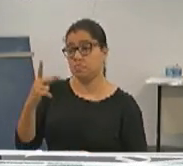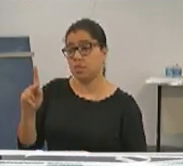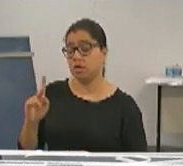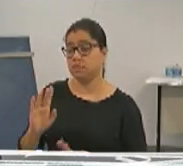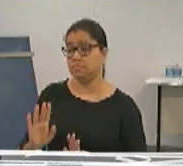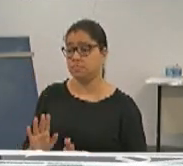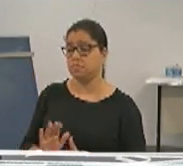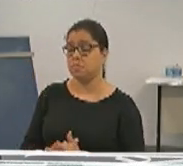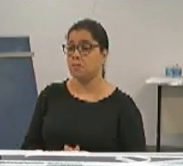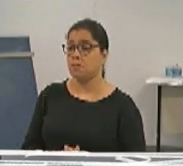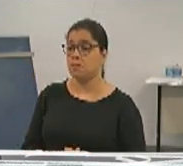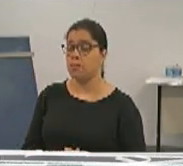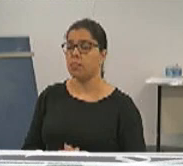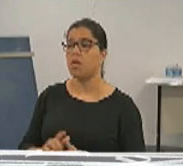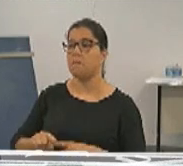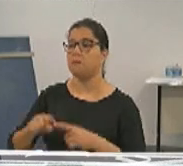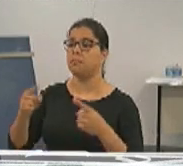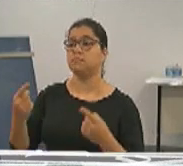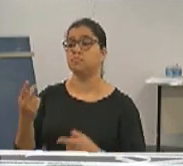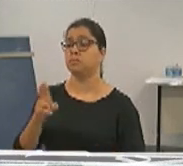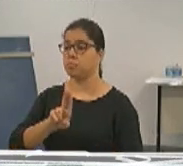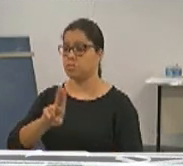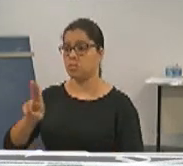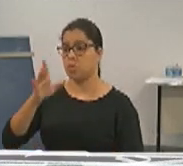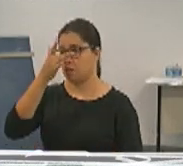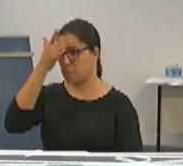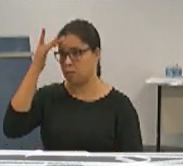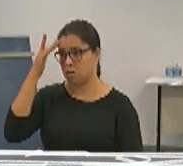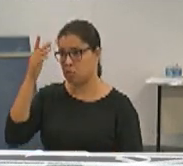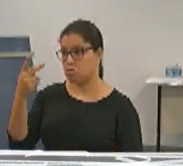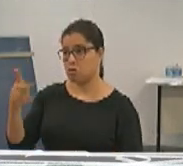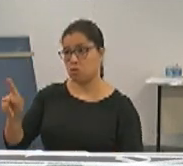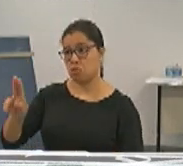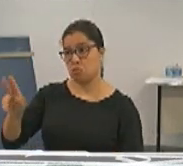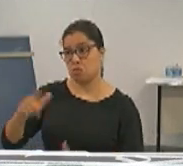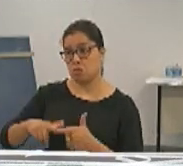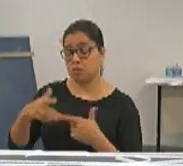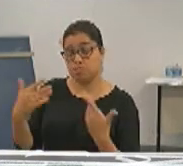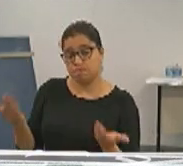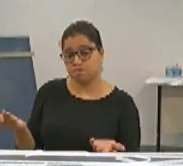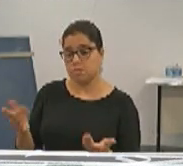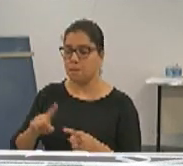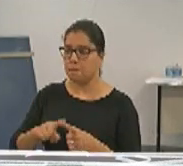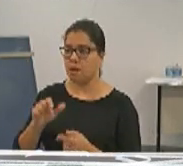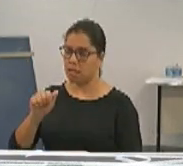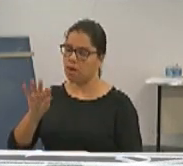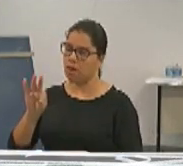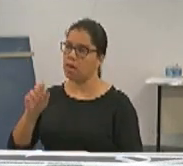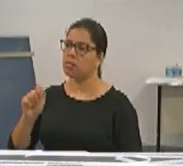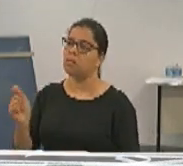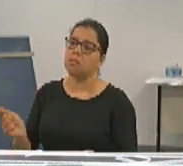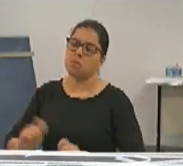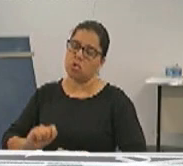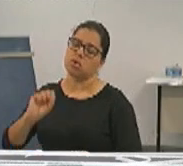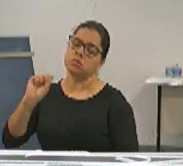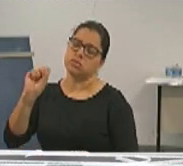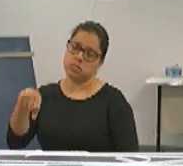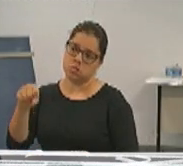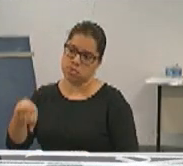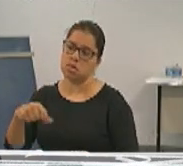com o nome da pessoa, a gente pode esclarecer muito bem isso, mas que a ata pode ser sim, porque tem um parecer do